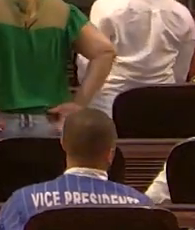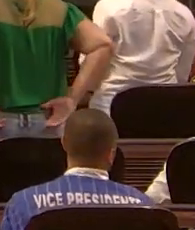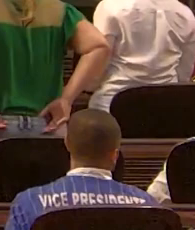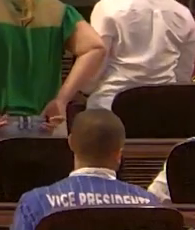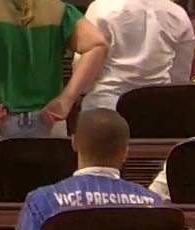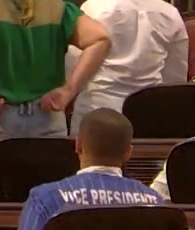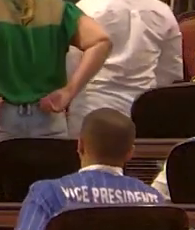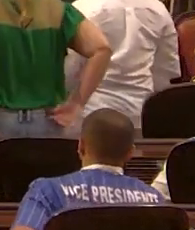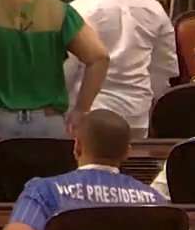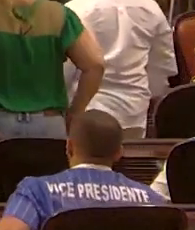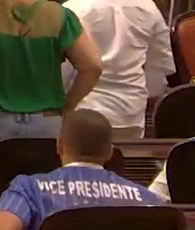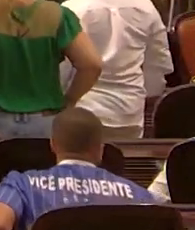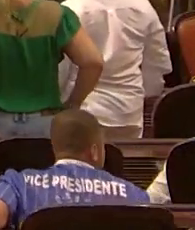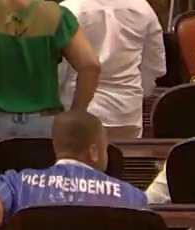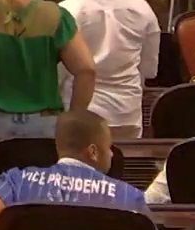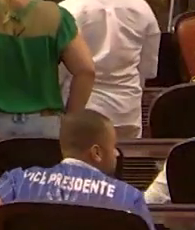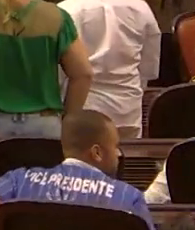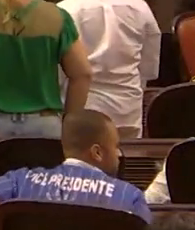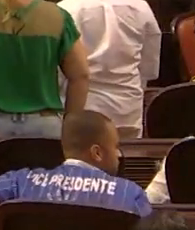Liberdade,